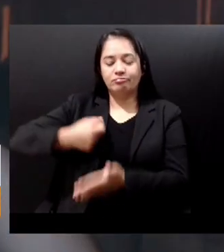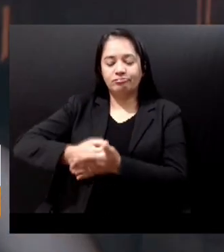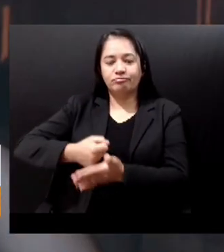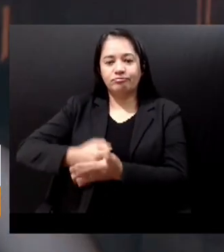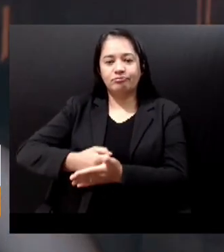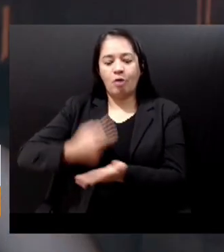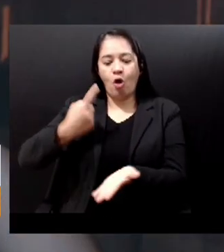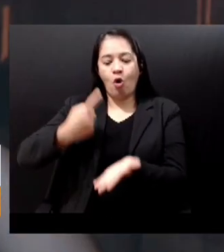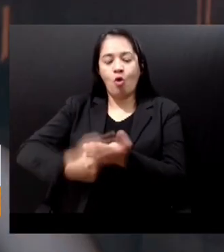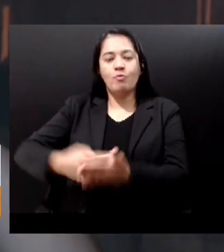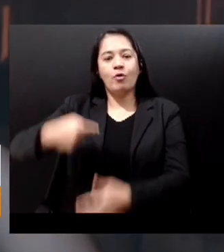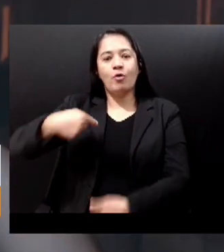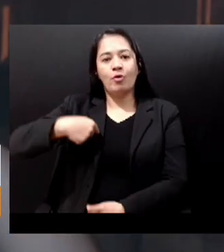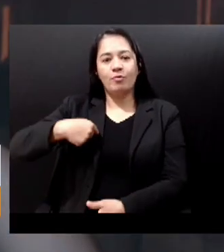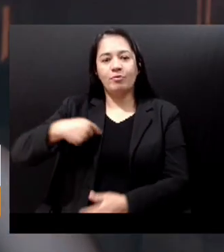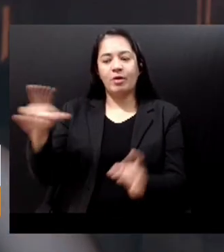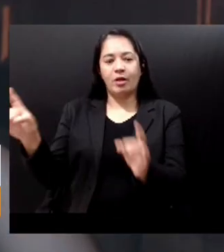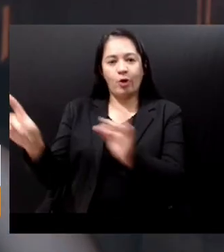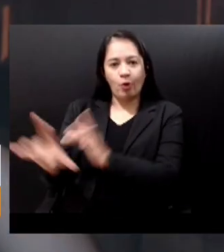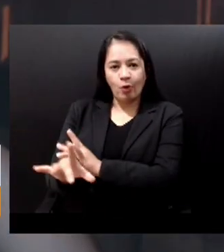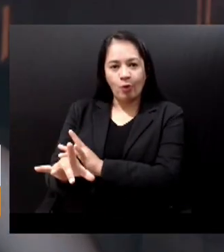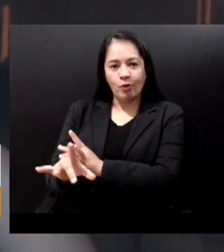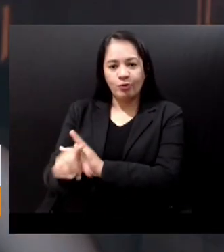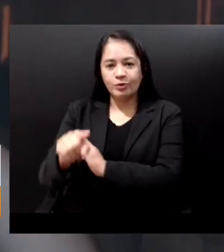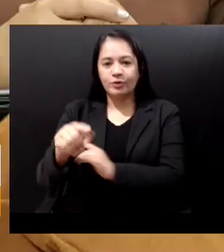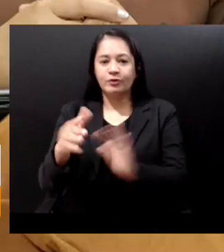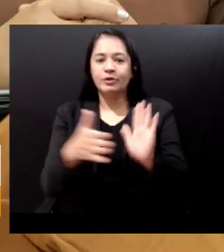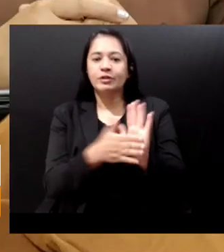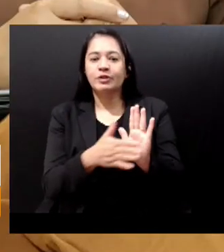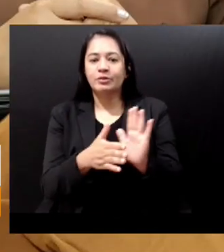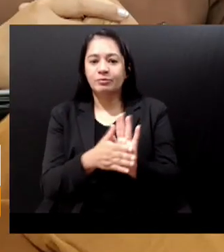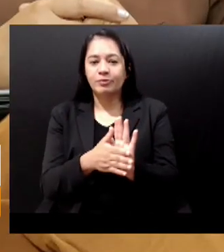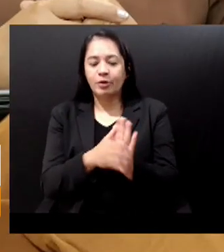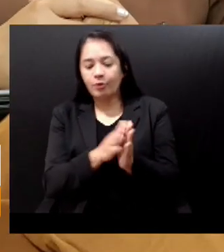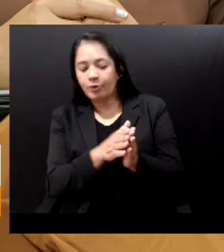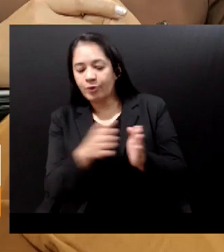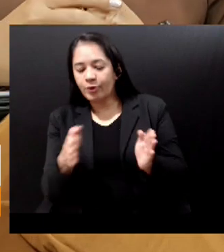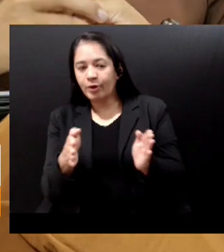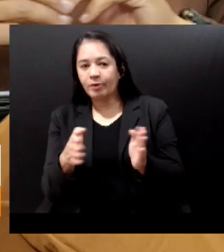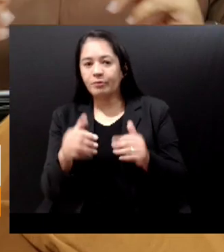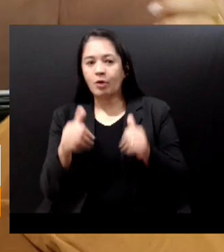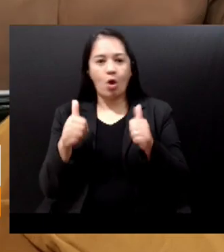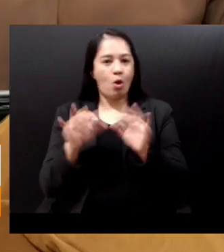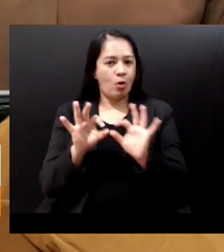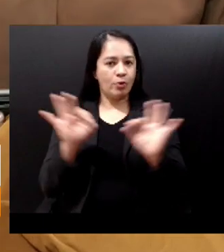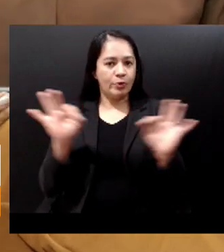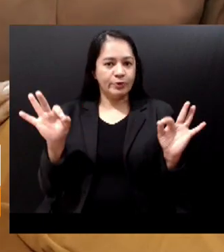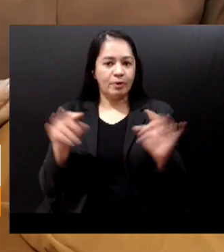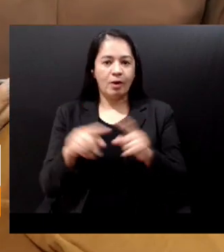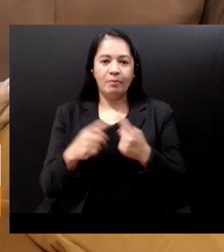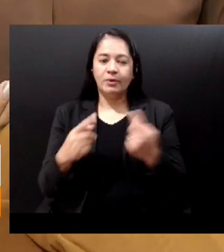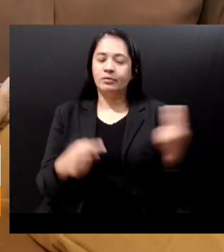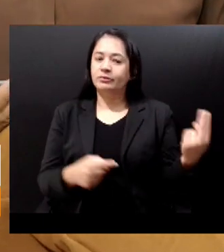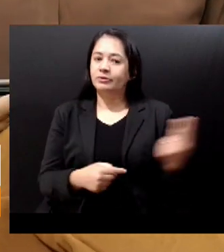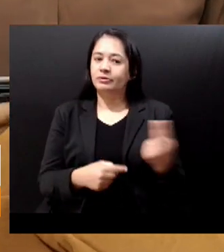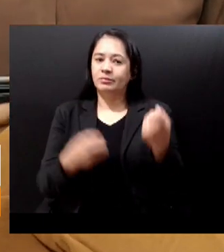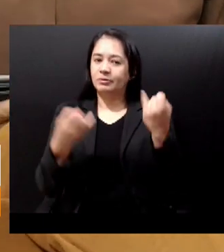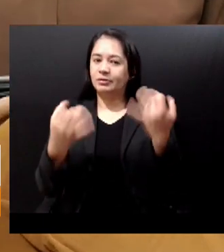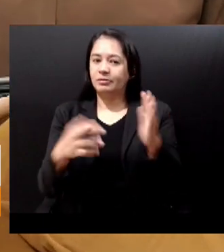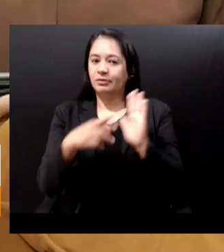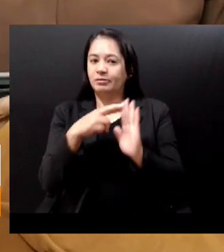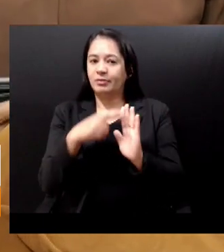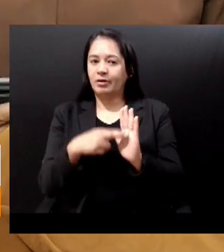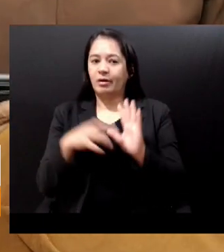concluir essas atividades que você se propõe a fazer por esse período de tempo, ótimo. sim. Mas não dá para dizer que é uma regra para todo mundo e que